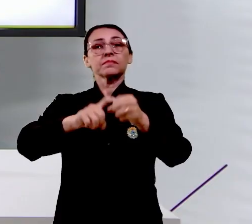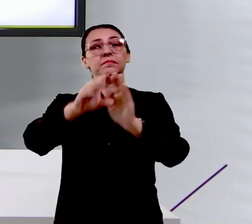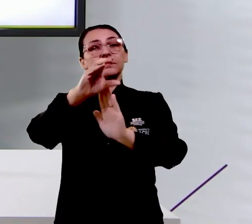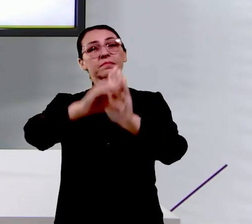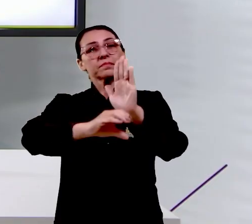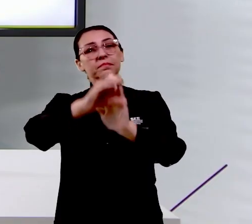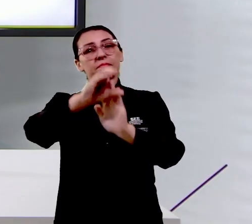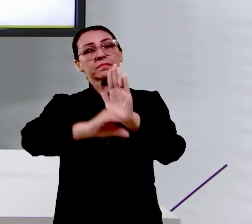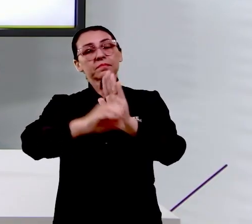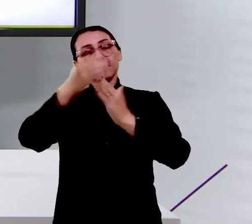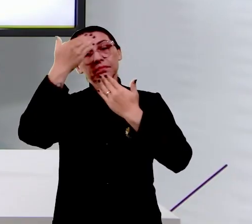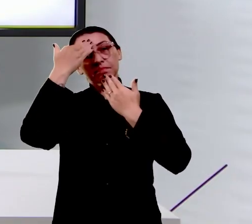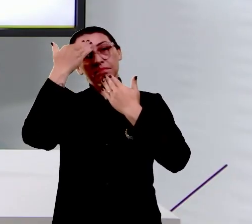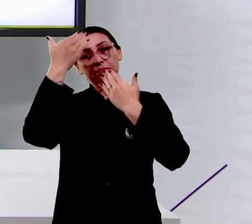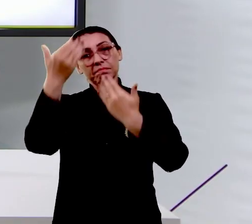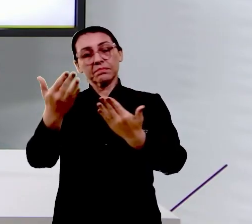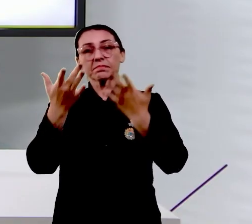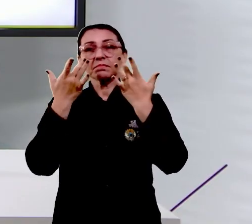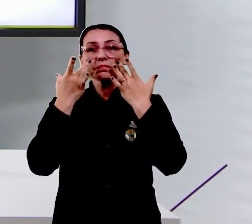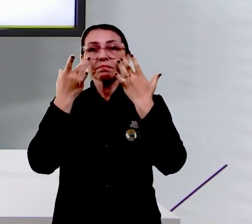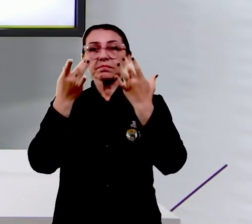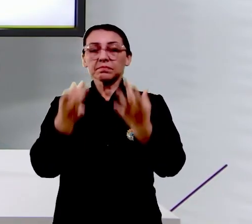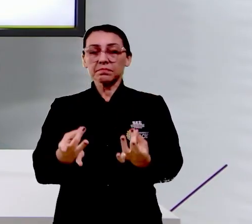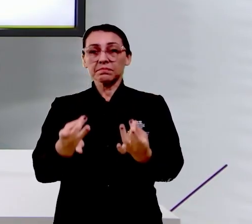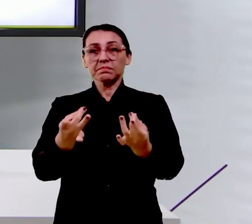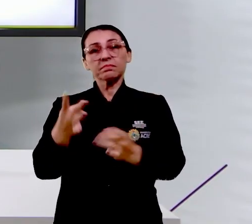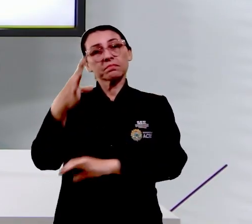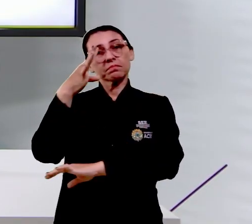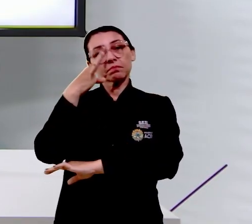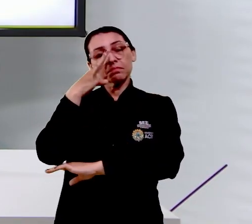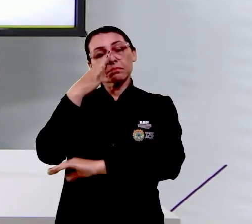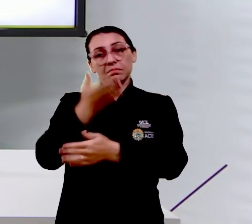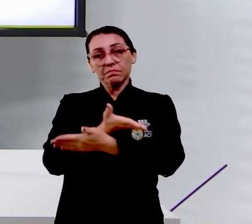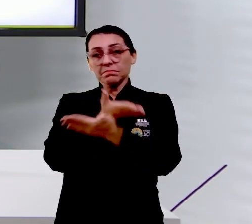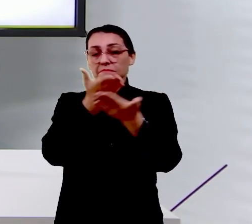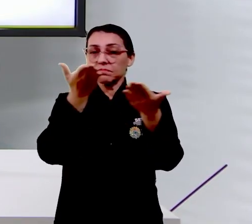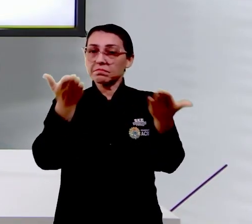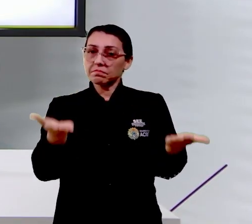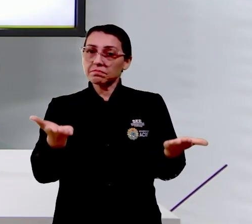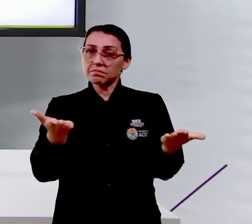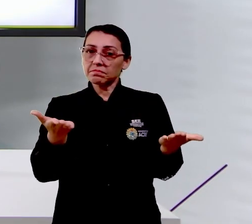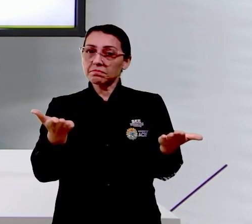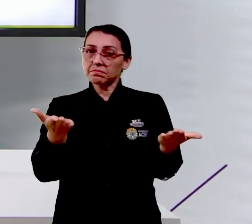conteúdo. Agradeço a atenção que me foi dispensada até aqui